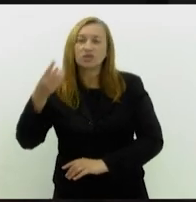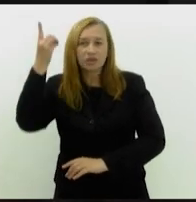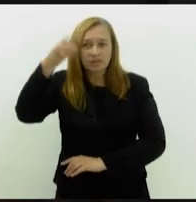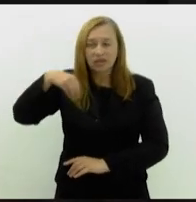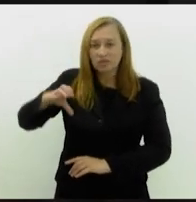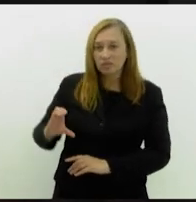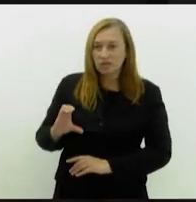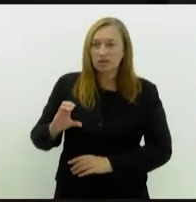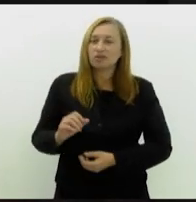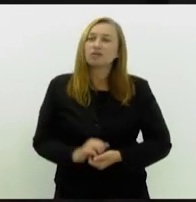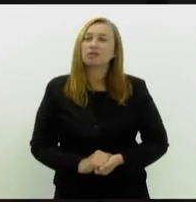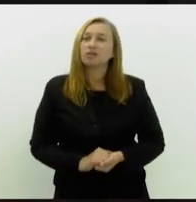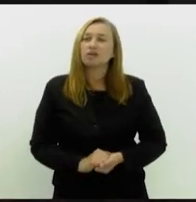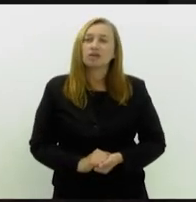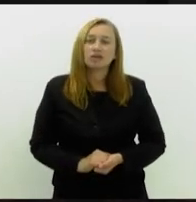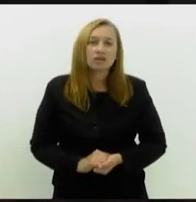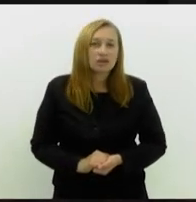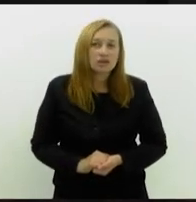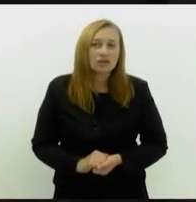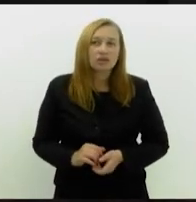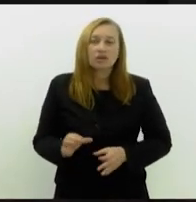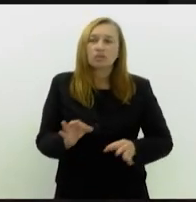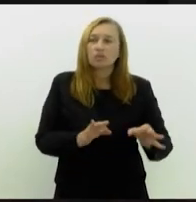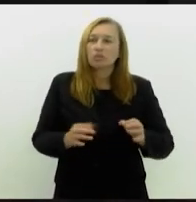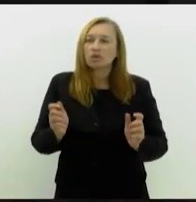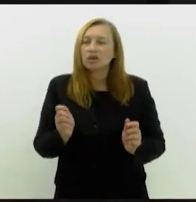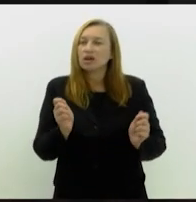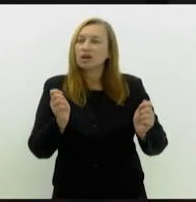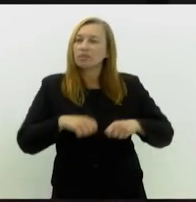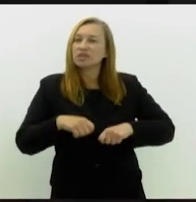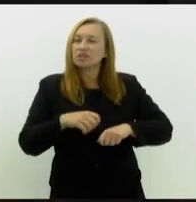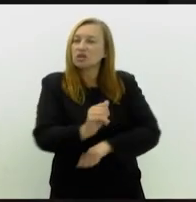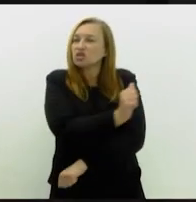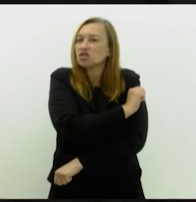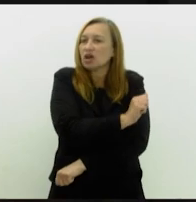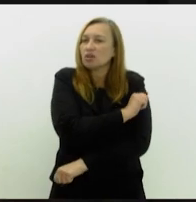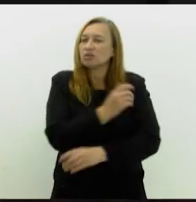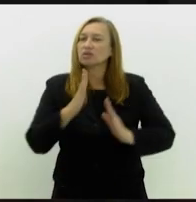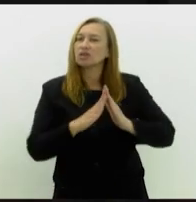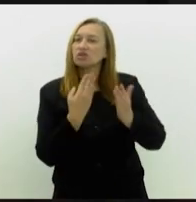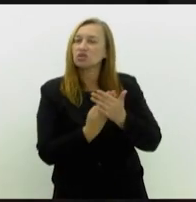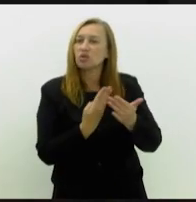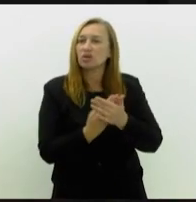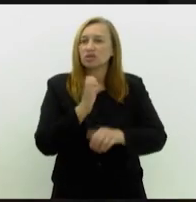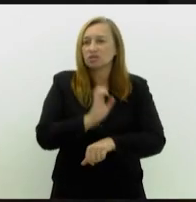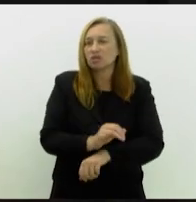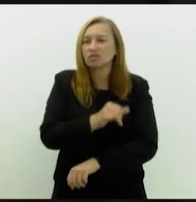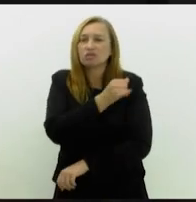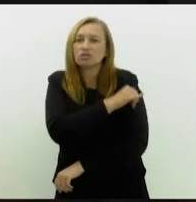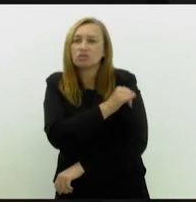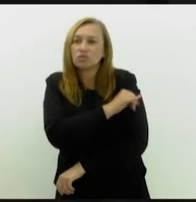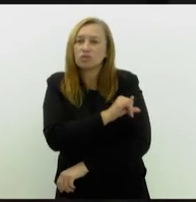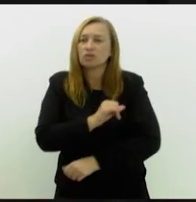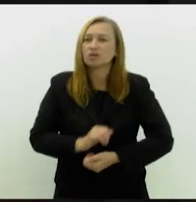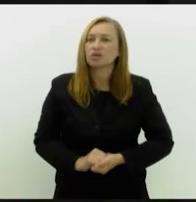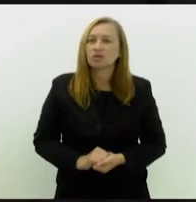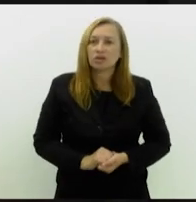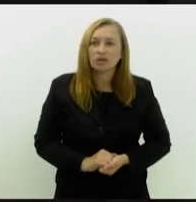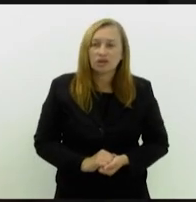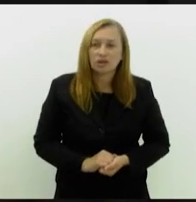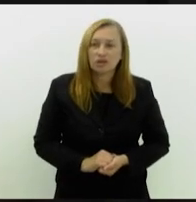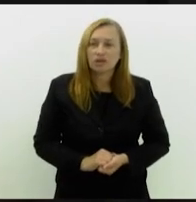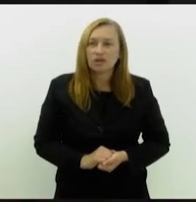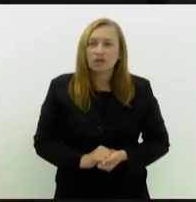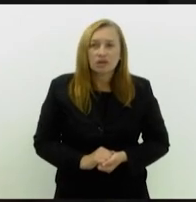min que dispõe sobre o programa de capacitação de alunos nas escolas estaduais do Rio de Janeiro para identificação e